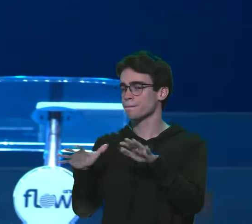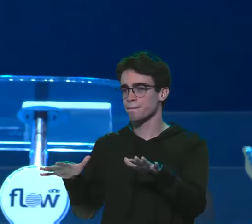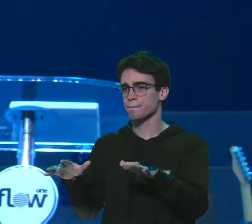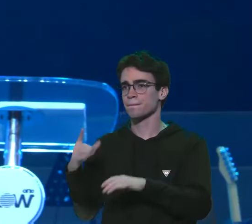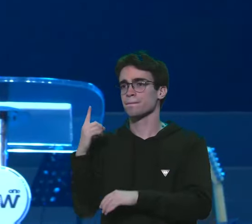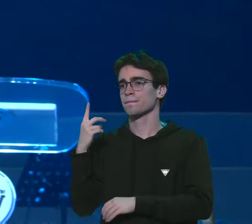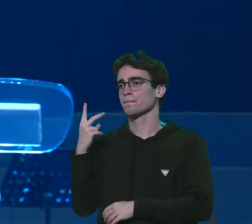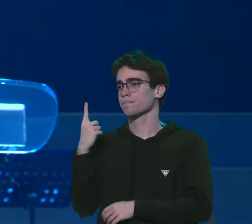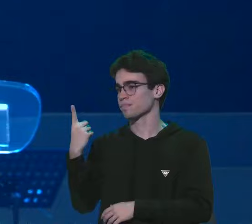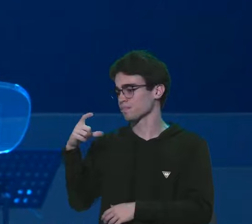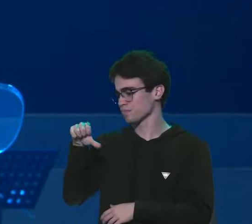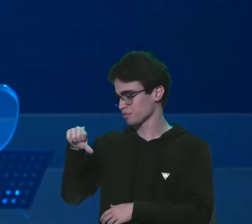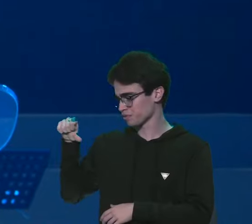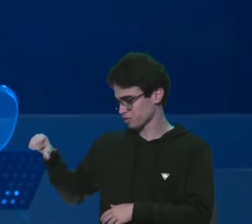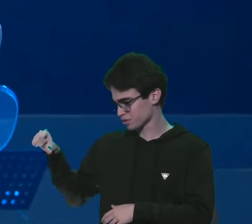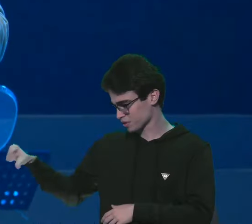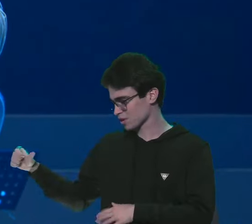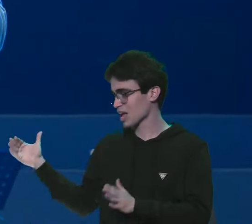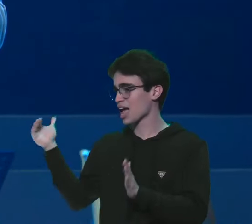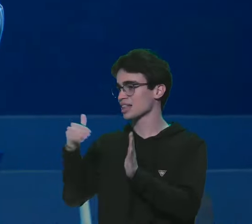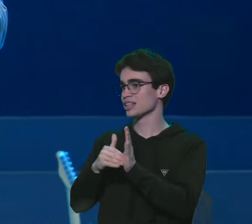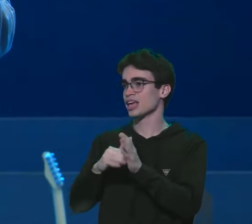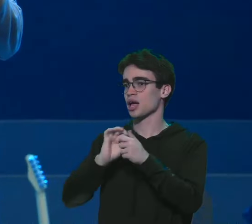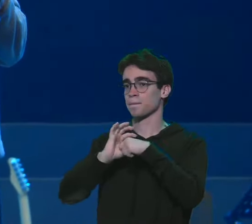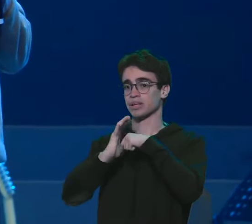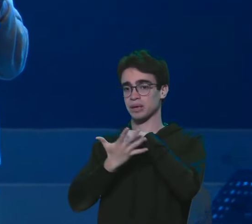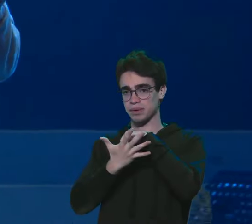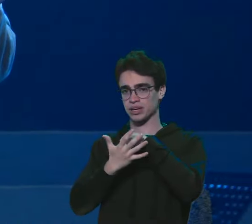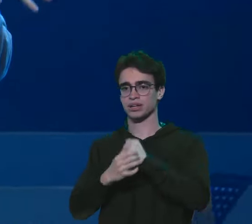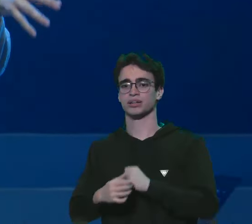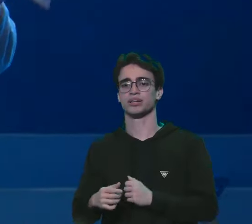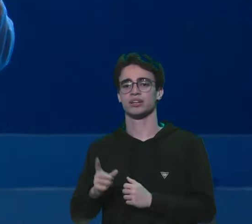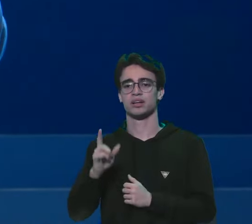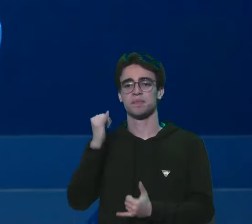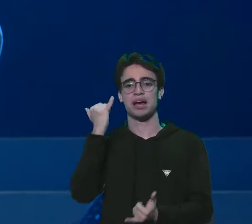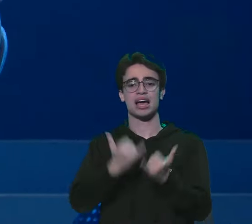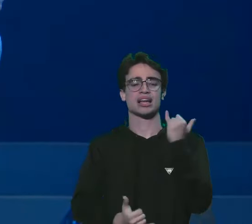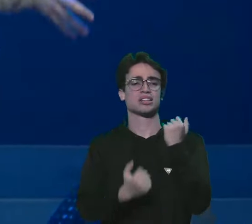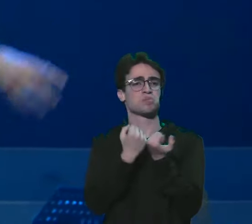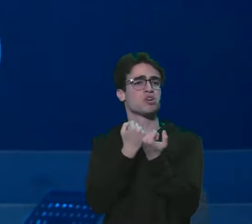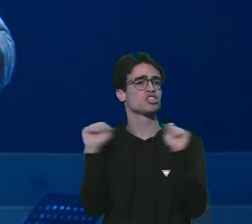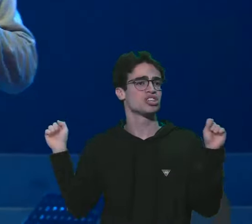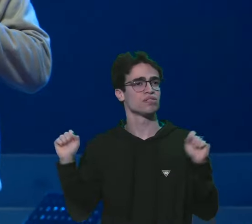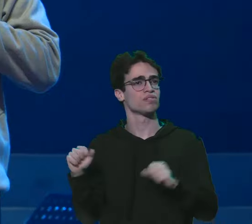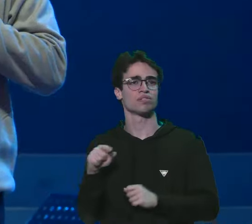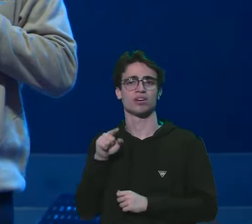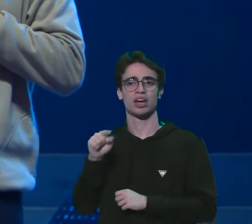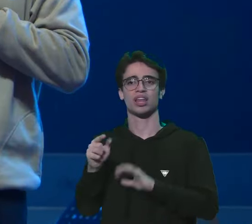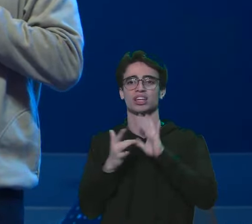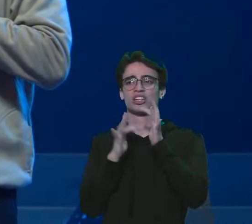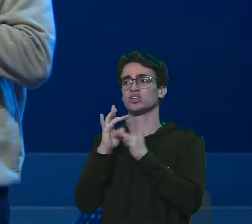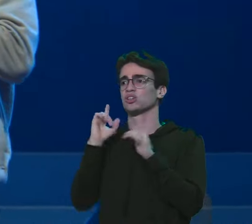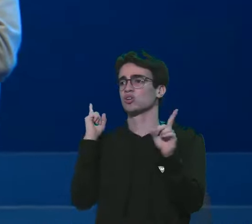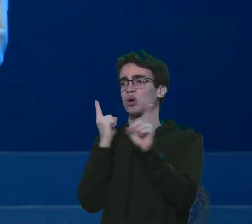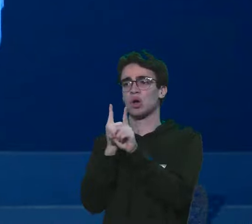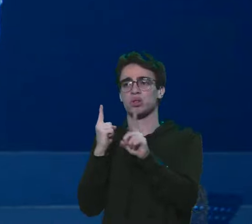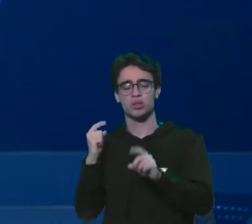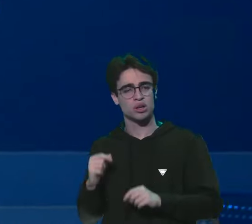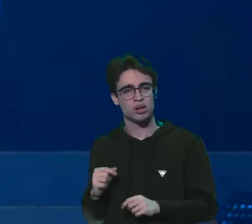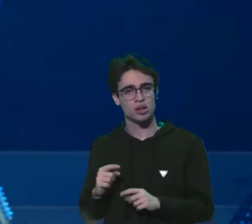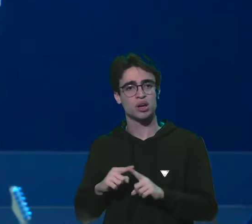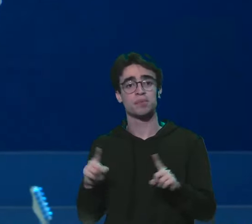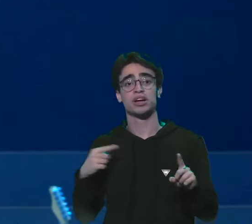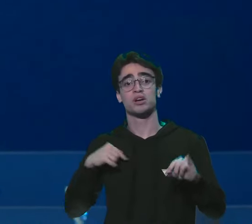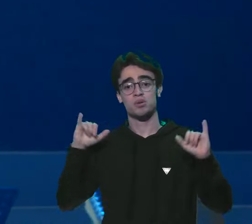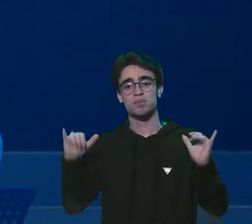de 1999 até a pandemia pela minha mãe. Parecia impossível ela ter um encontro com Jesus. Mas eu tive o